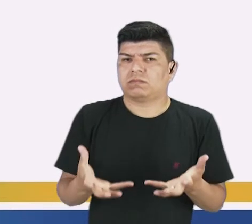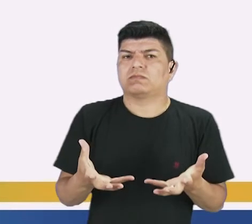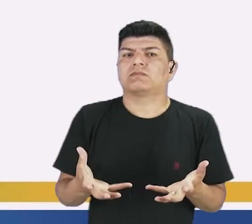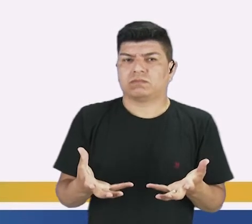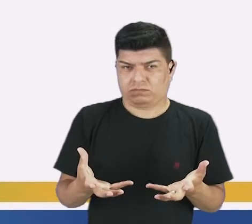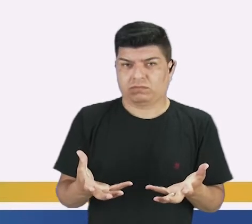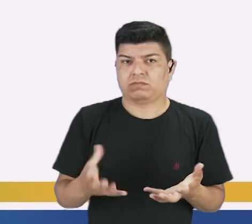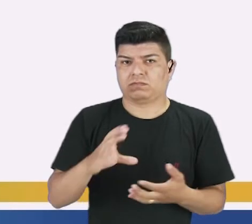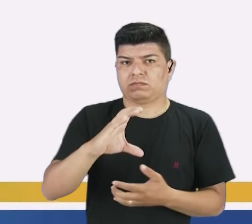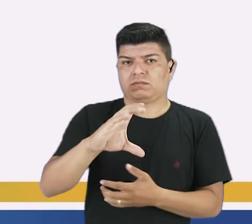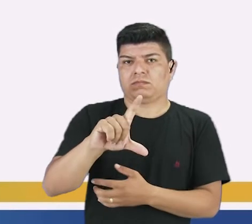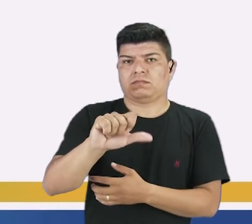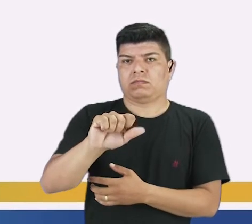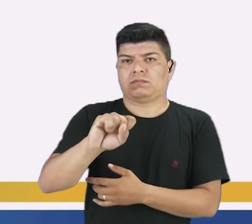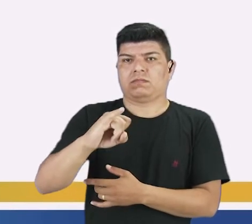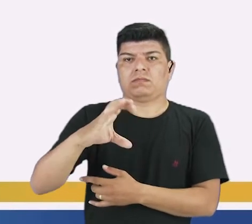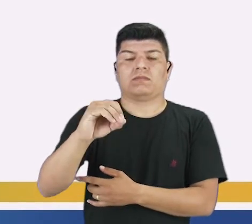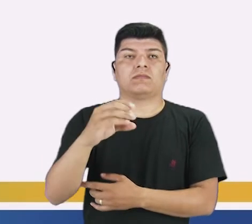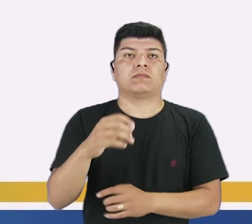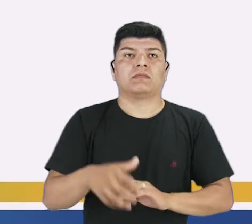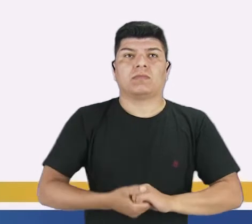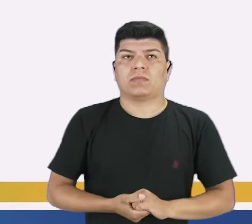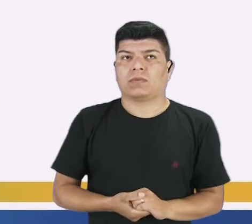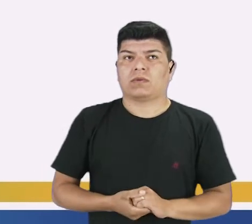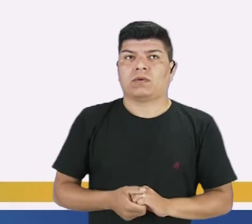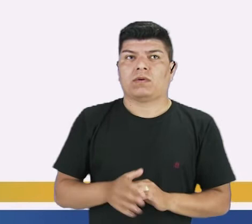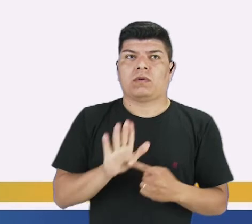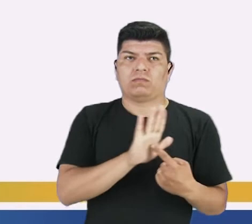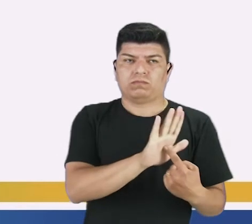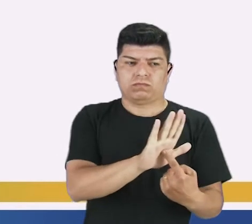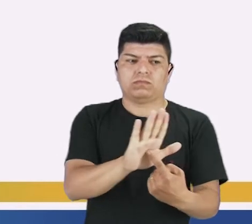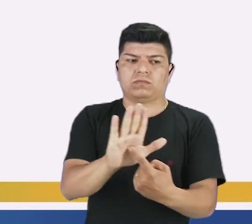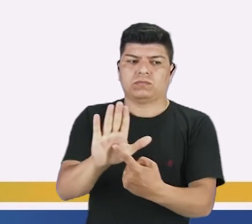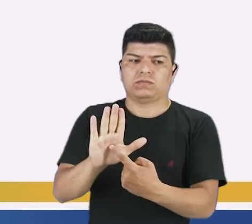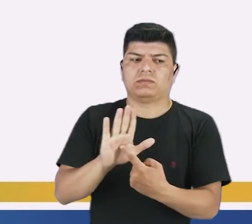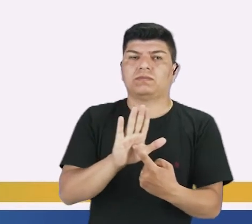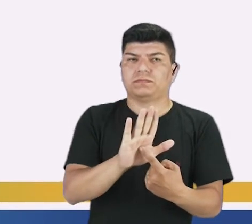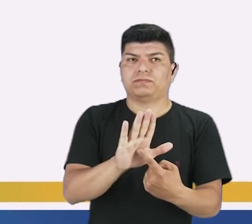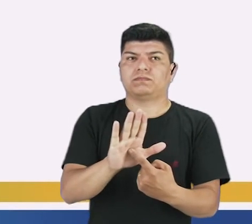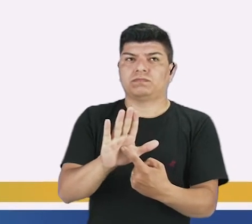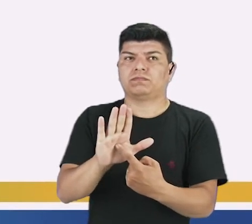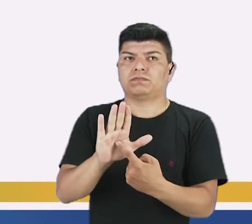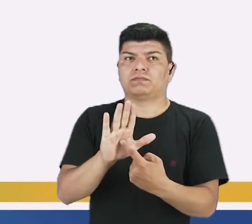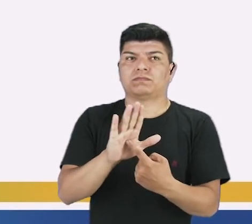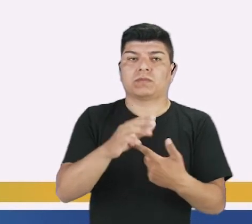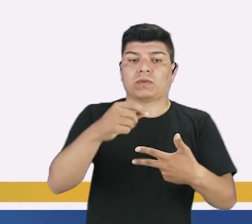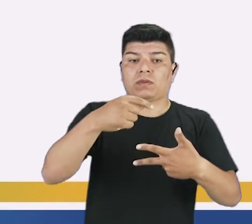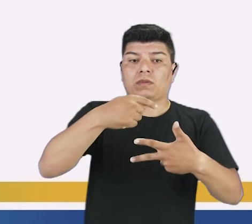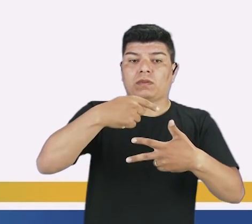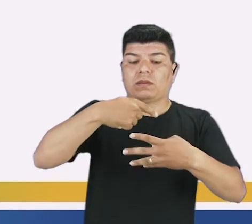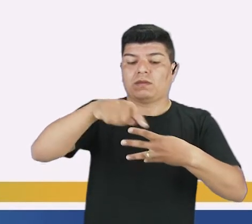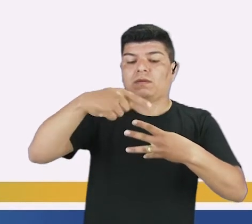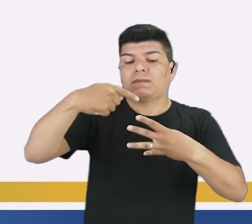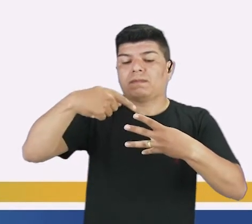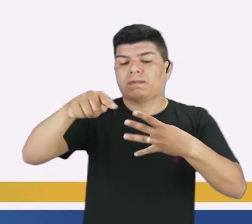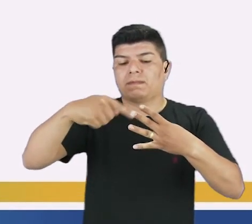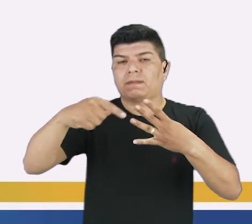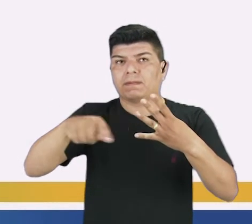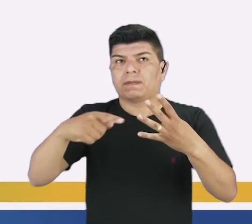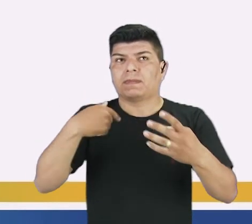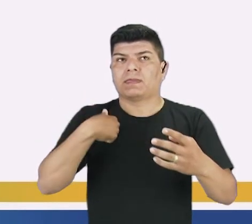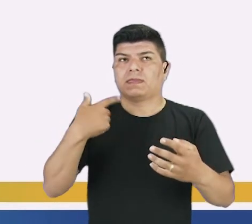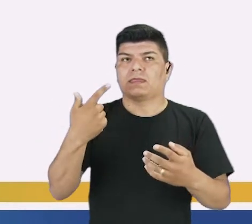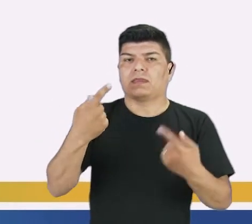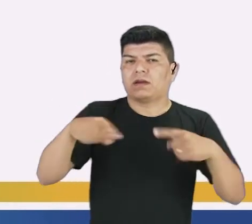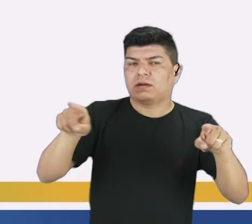pelos clássicos de outrora. O simbolismo, aquela escola que trabalhava a sugestão, a sinestesia,